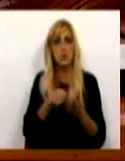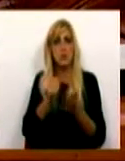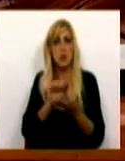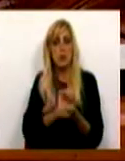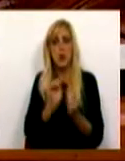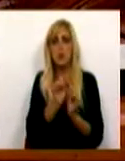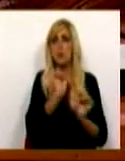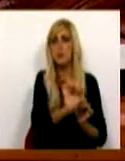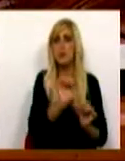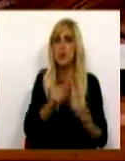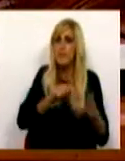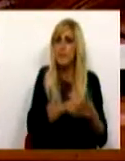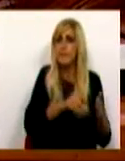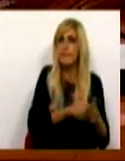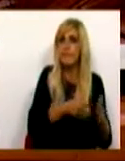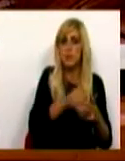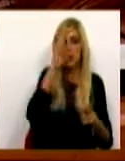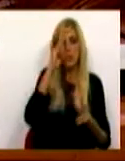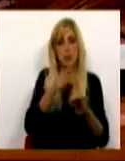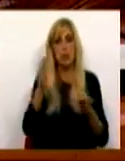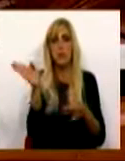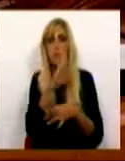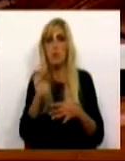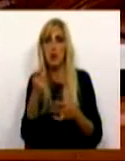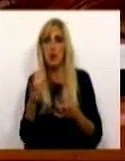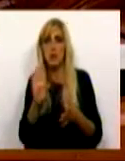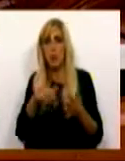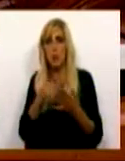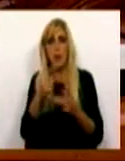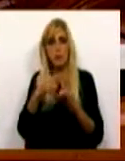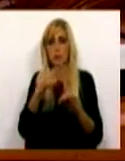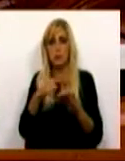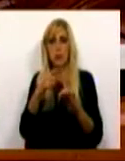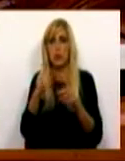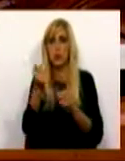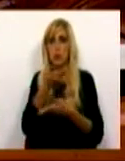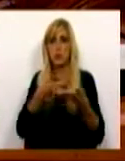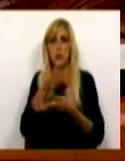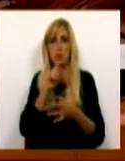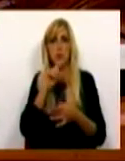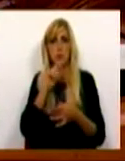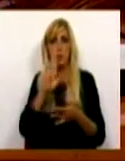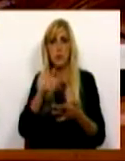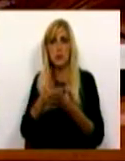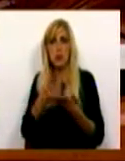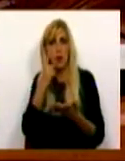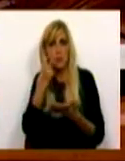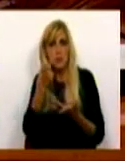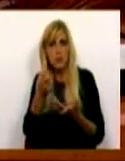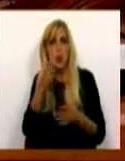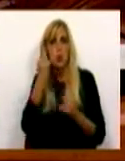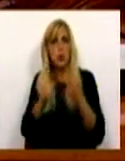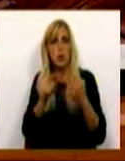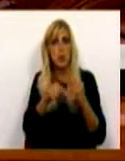adequadas, pressionados por objetivos de desempenho que não contribuem para um processo comercial que permita a necessária percepção do risco por parte de